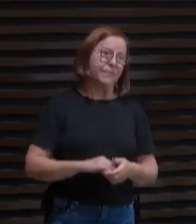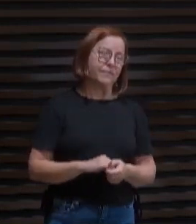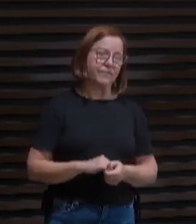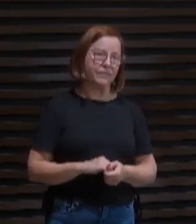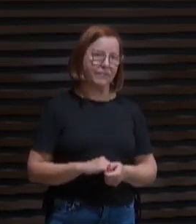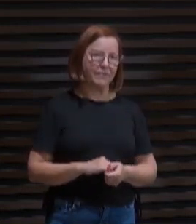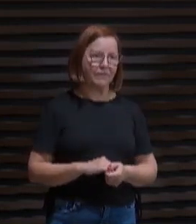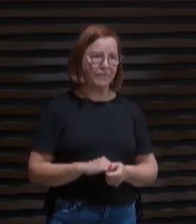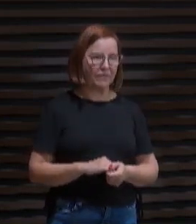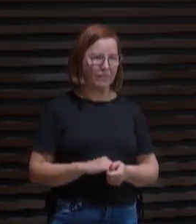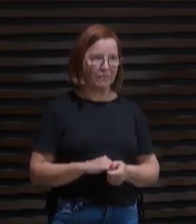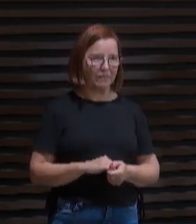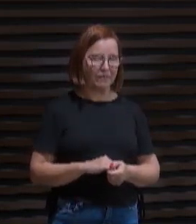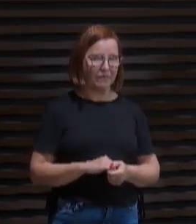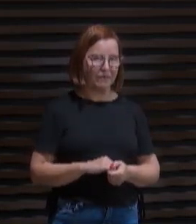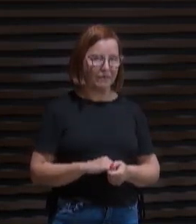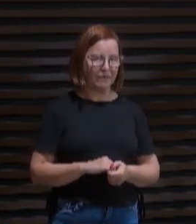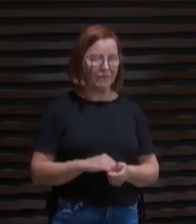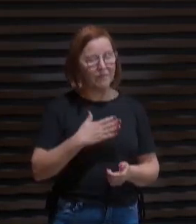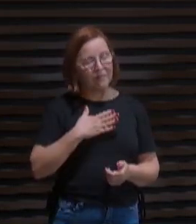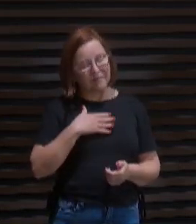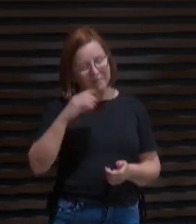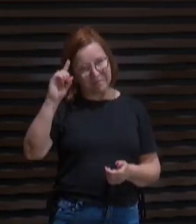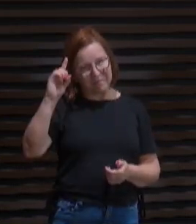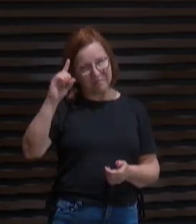Oh meu Deus, oh meu Deus.